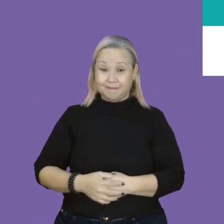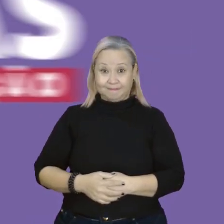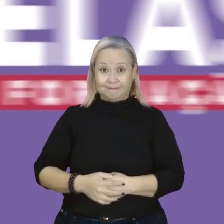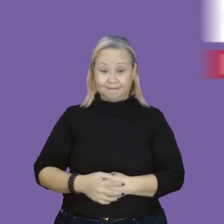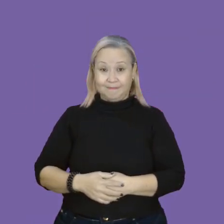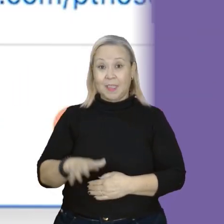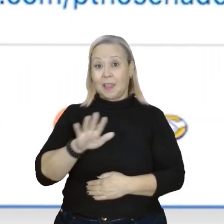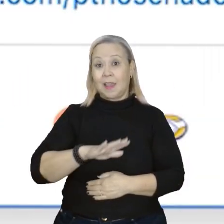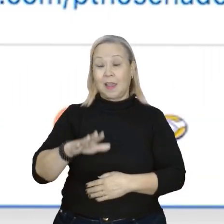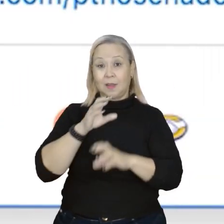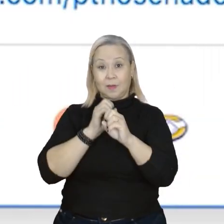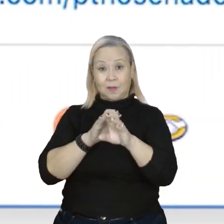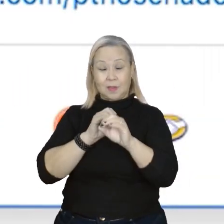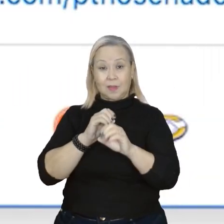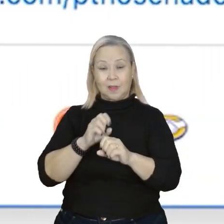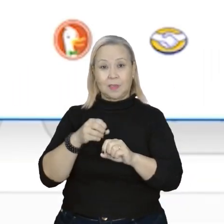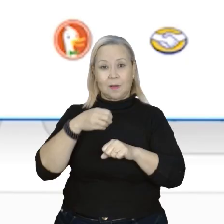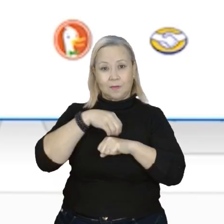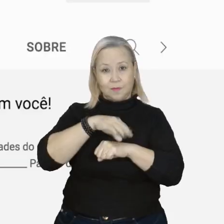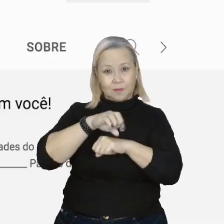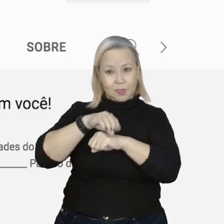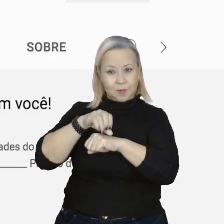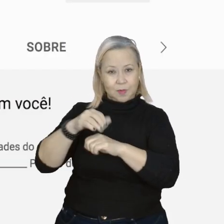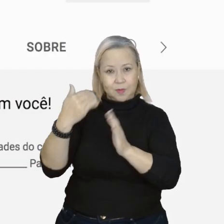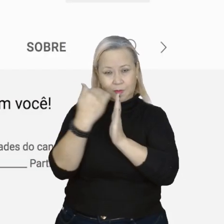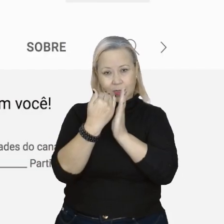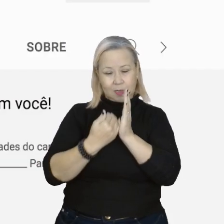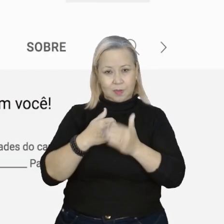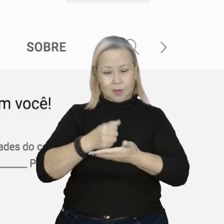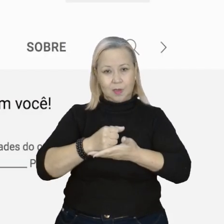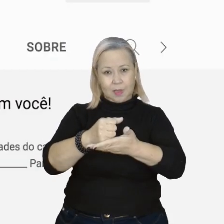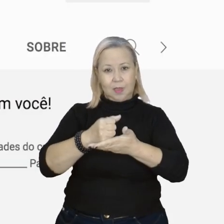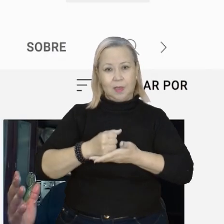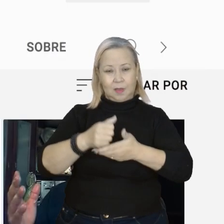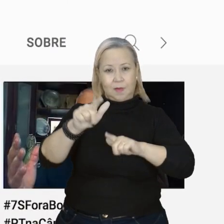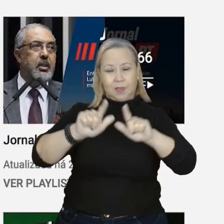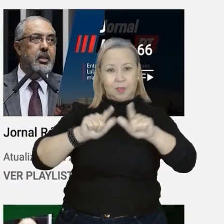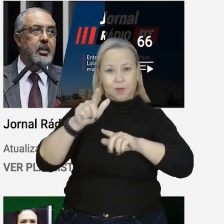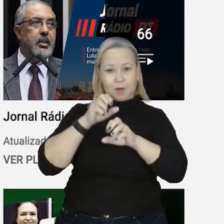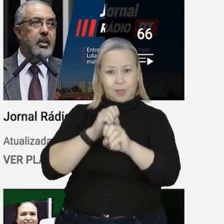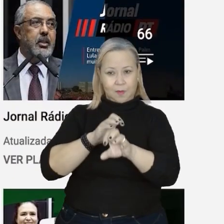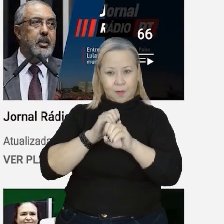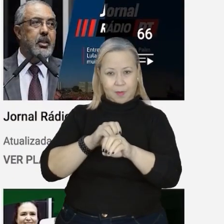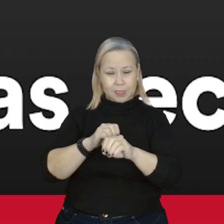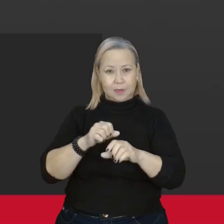Todas as aulas estão disponíveis na playlist TV Elas por Elas Formação, do